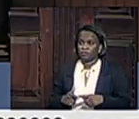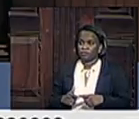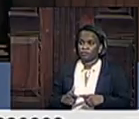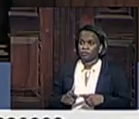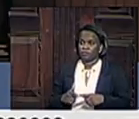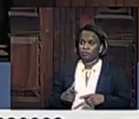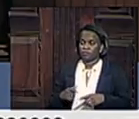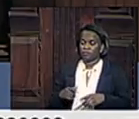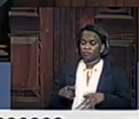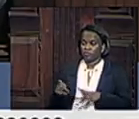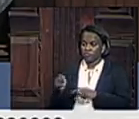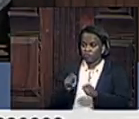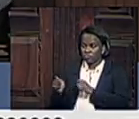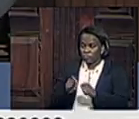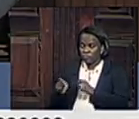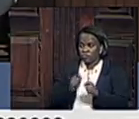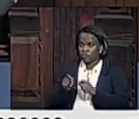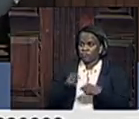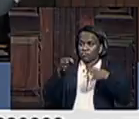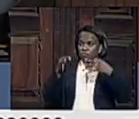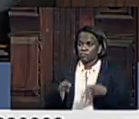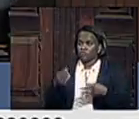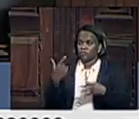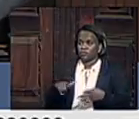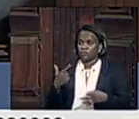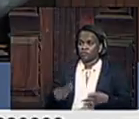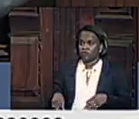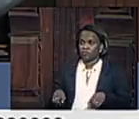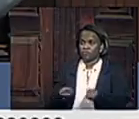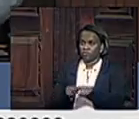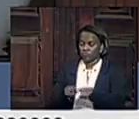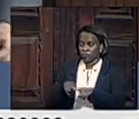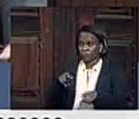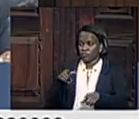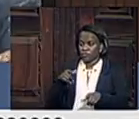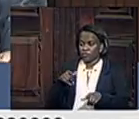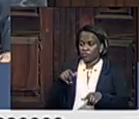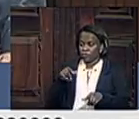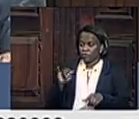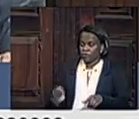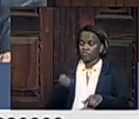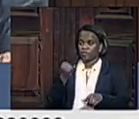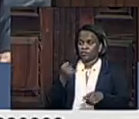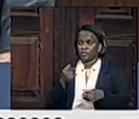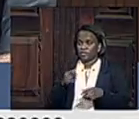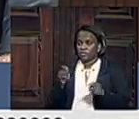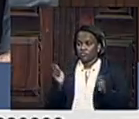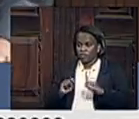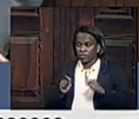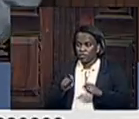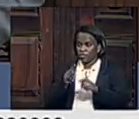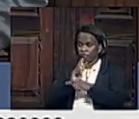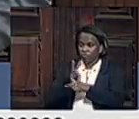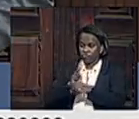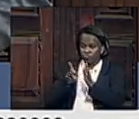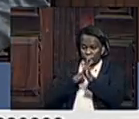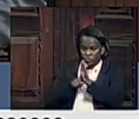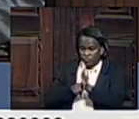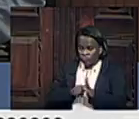o devido controle e poucas possibilidades de